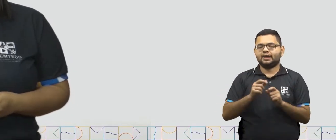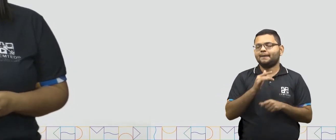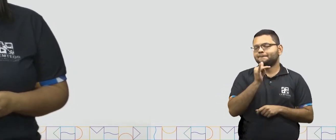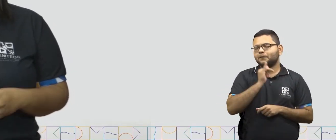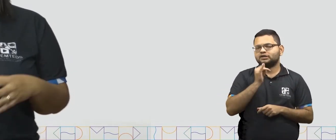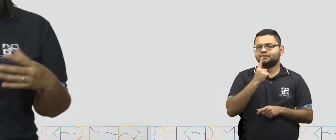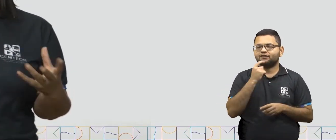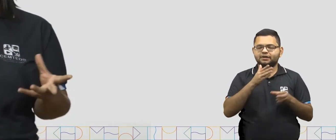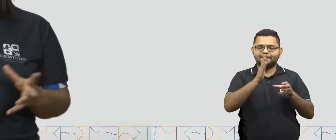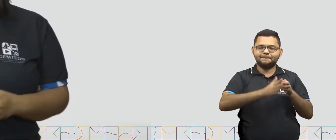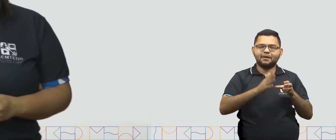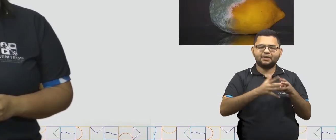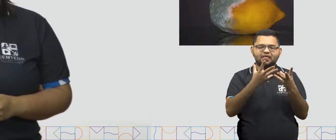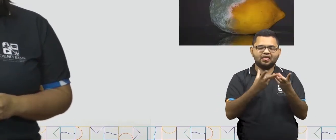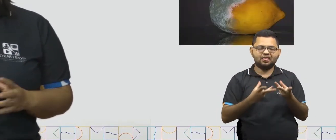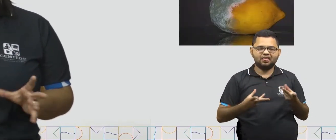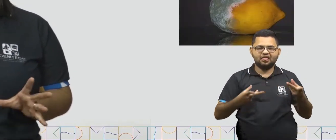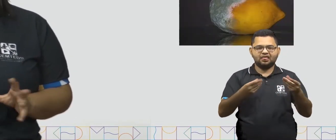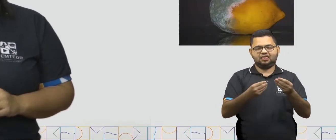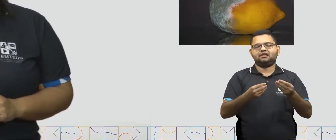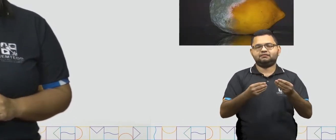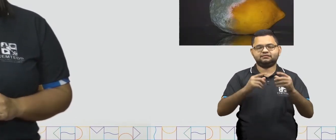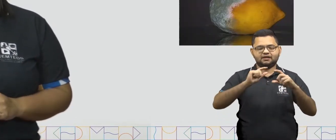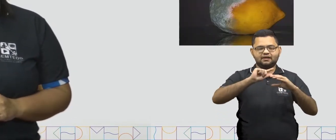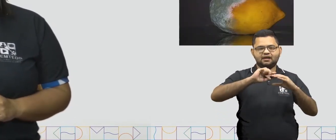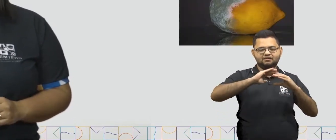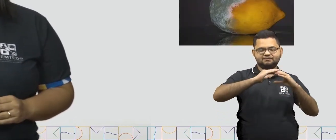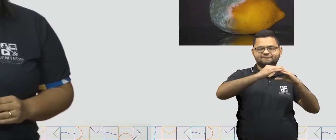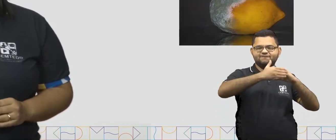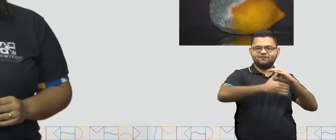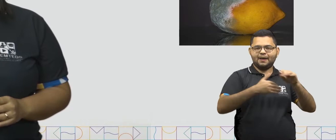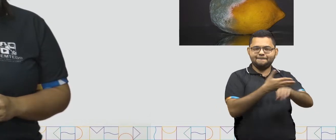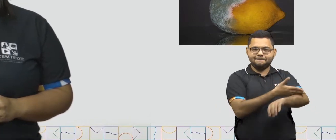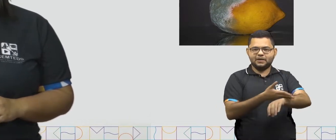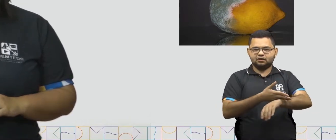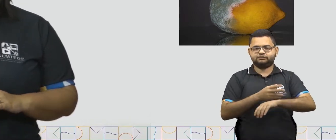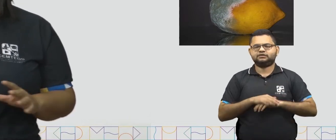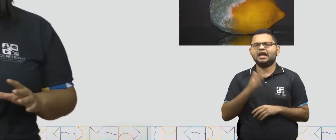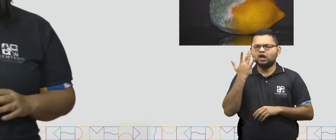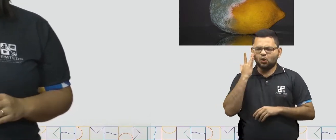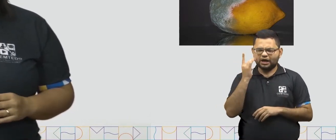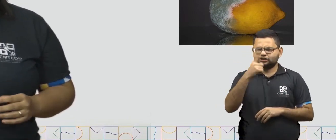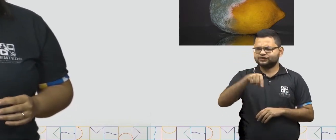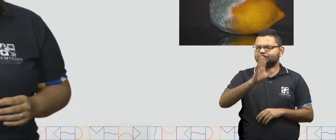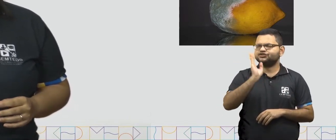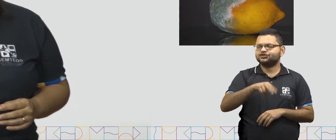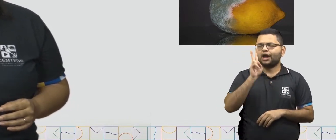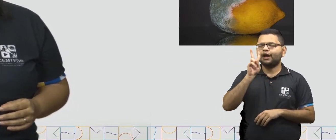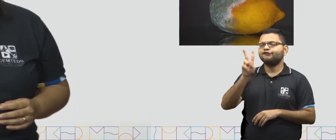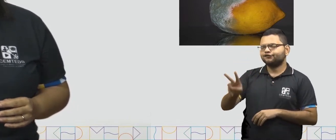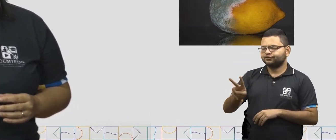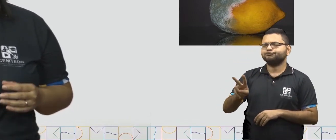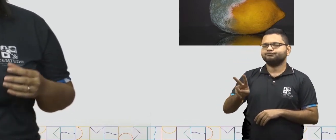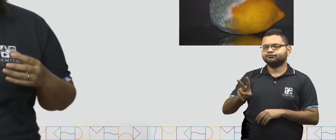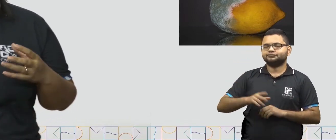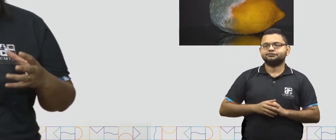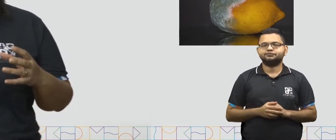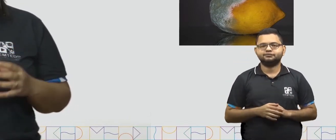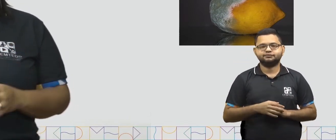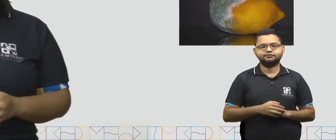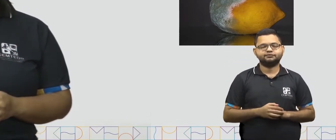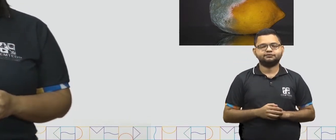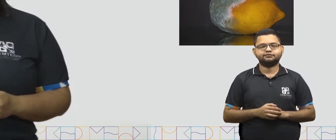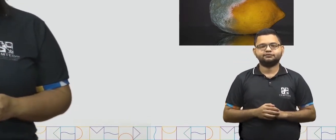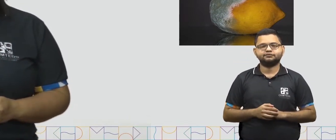um tomate ou uma laranja que iríamos comer. Aposto que você já passou por isso ou já viu um alimento em